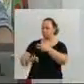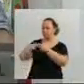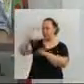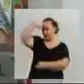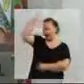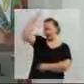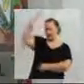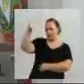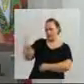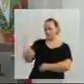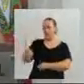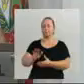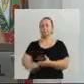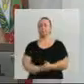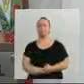Pereira.